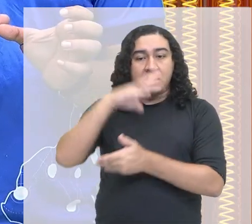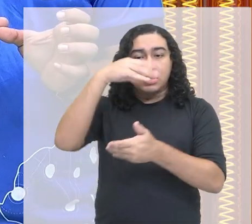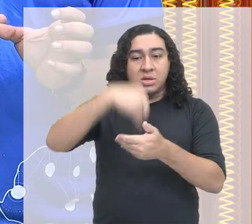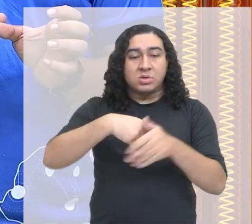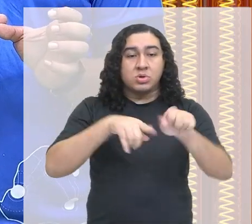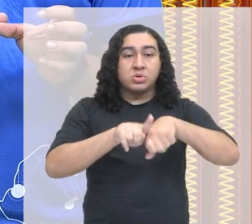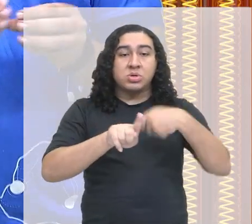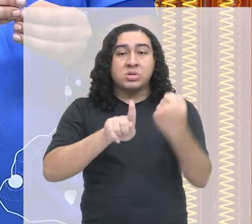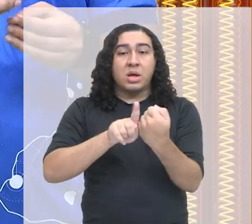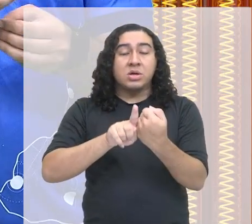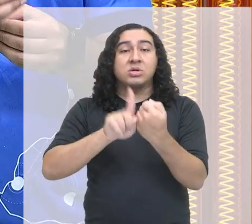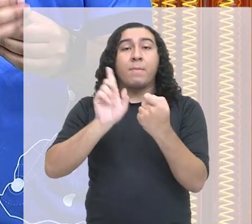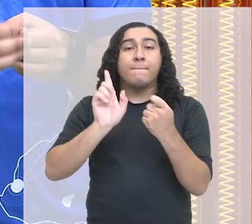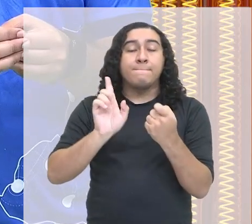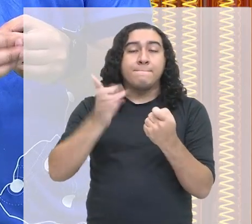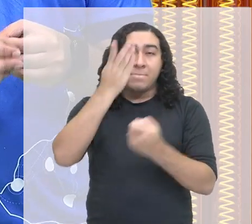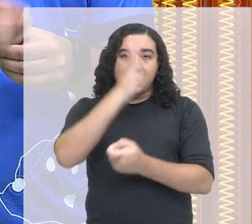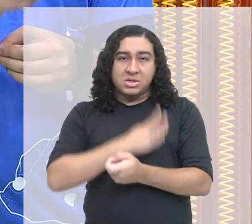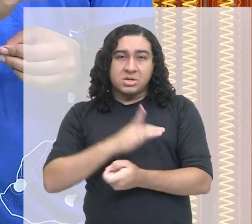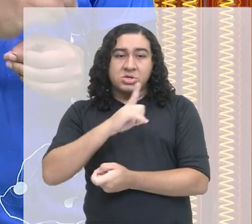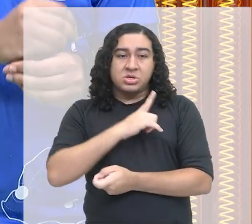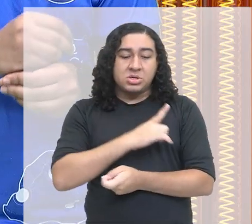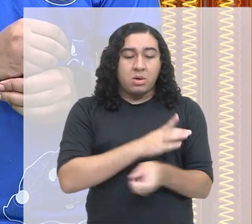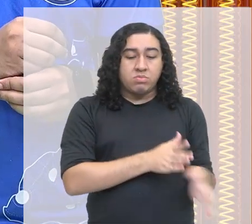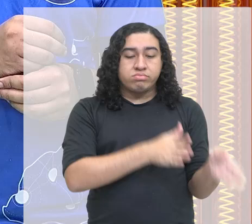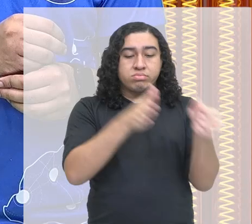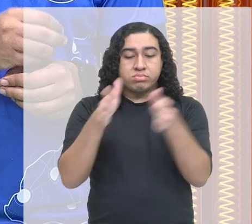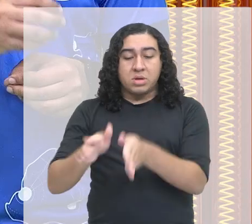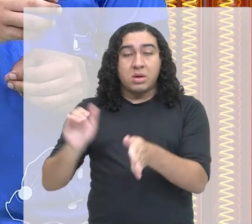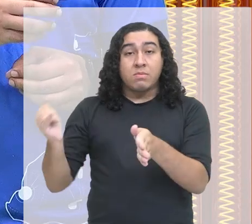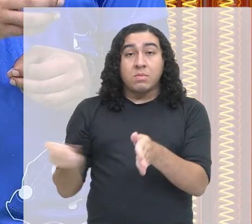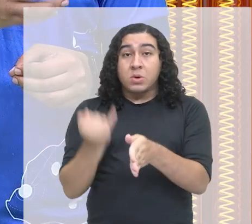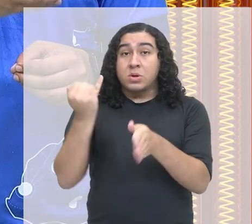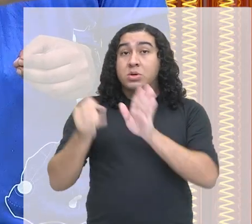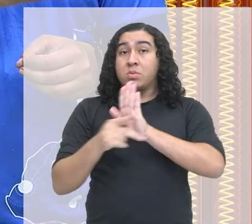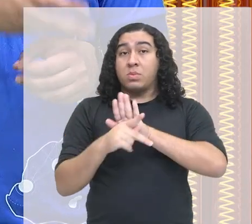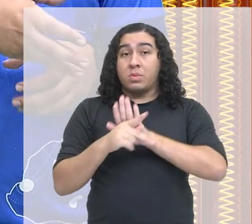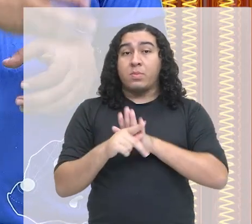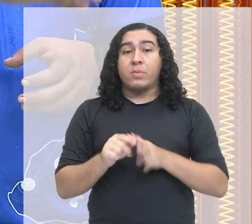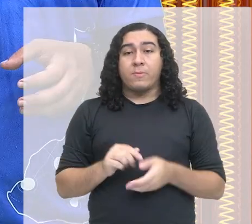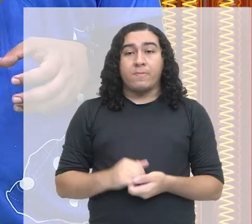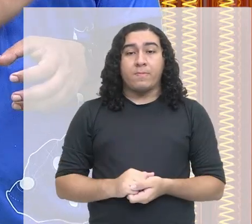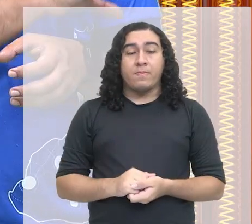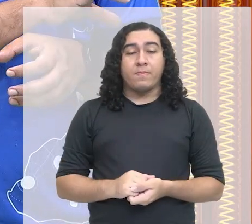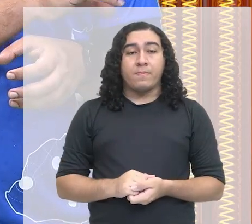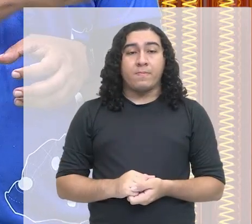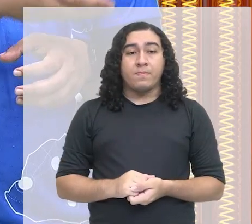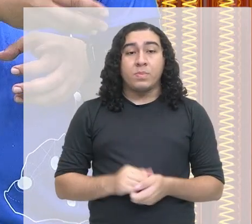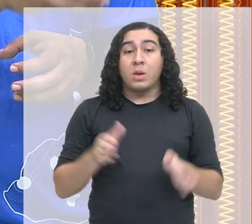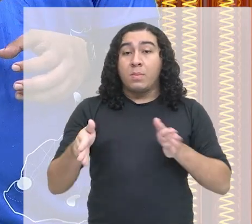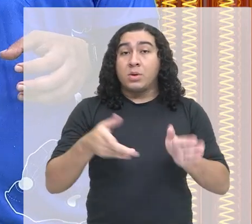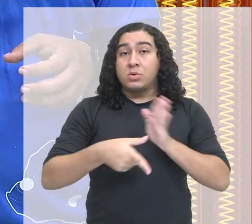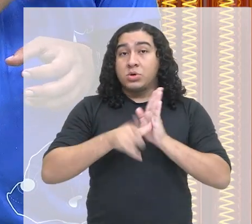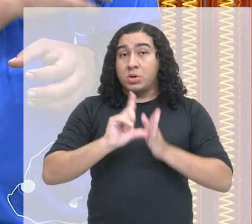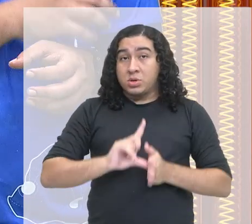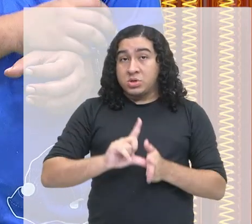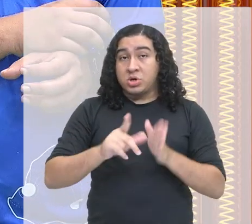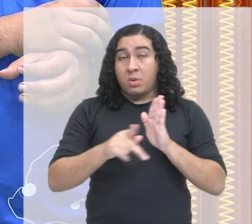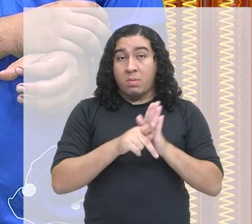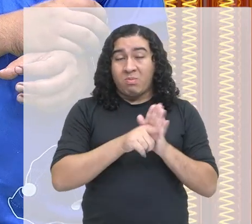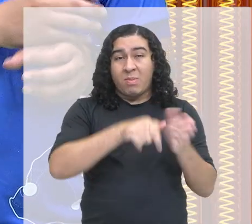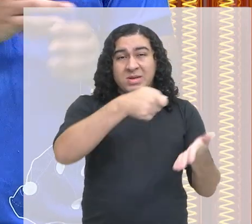sociedade brasileira uma categoria que foi muito importante, né? No período anterior, no período da